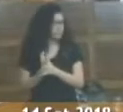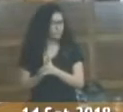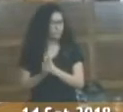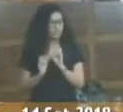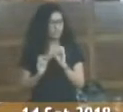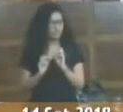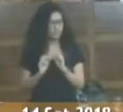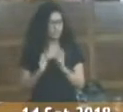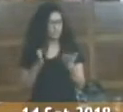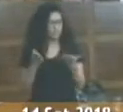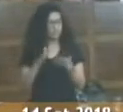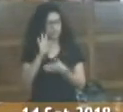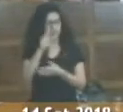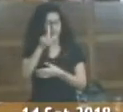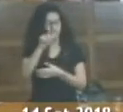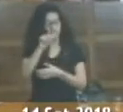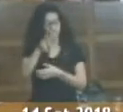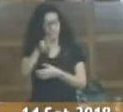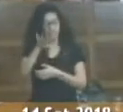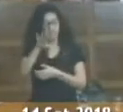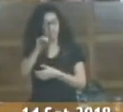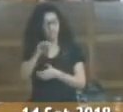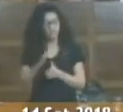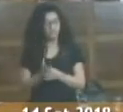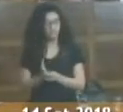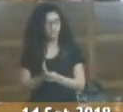Passar a palavra ao senhor Flávio.